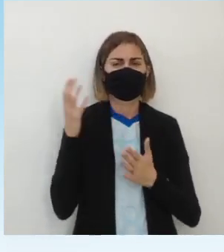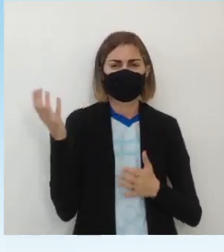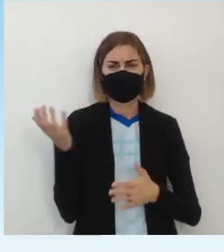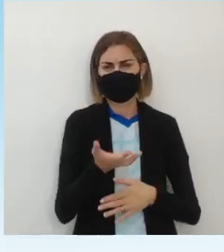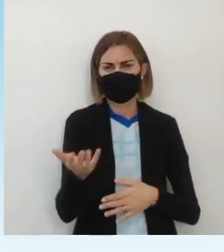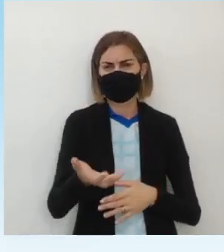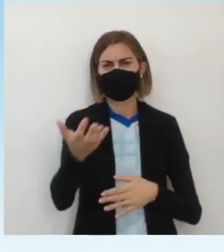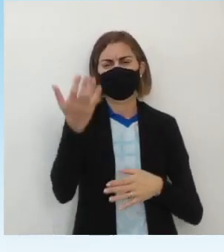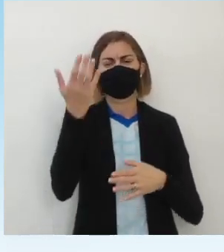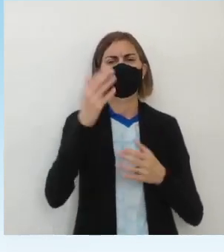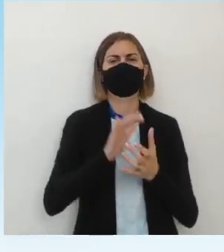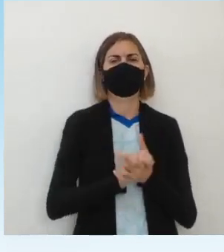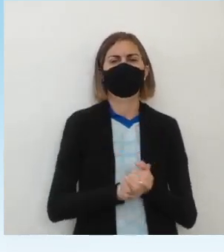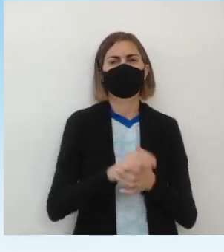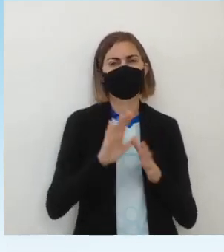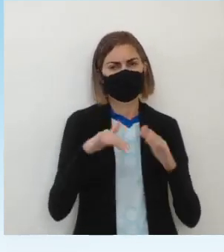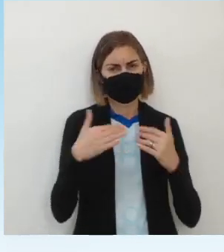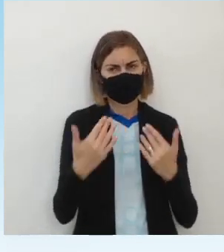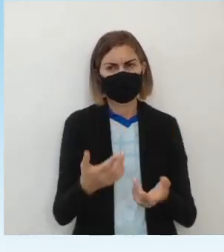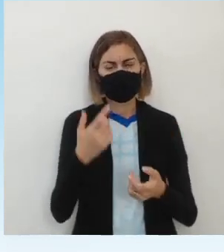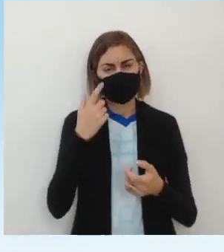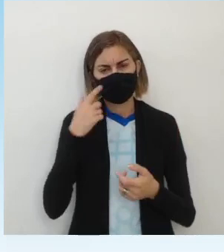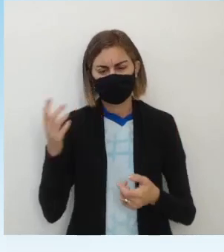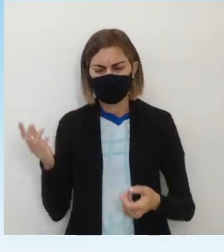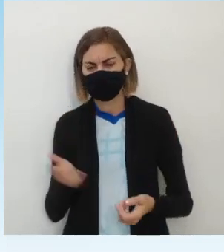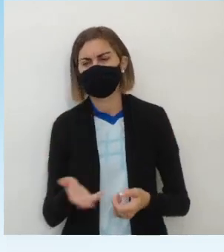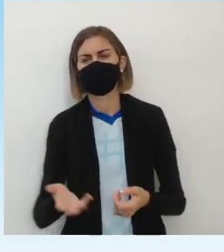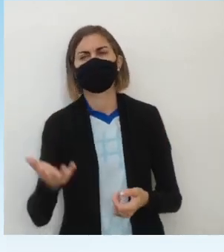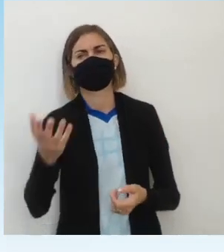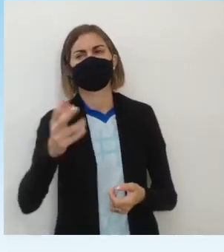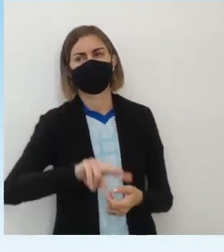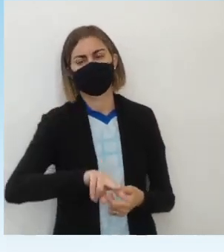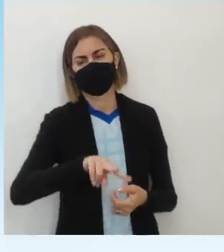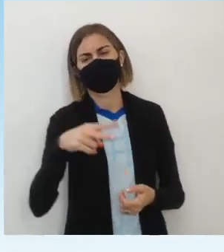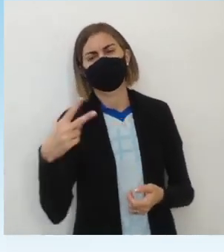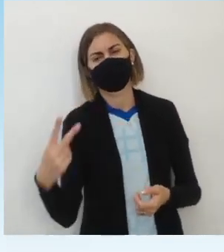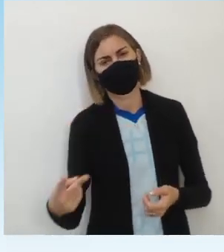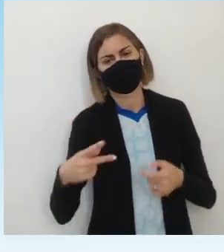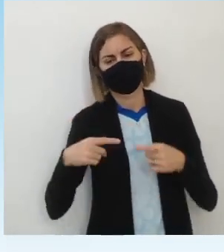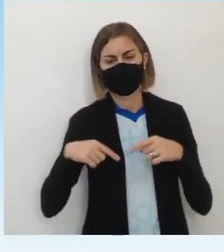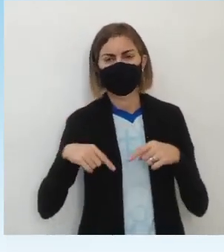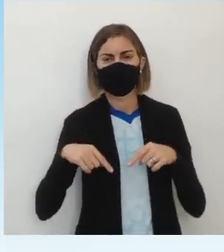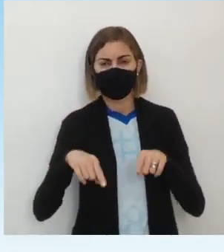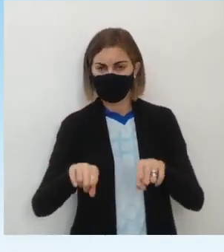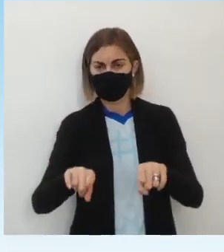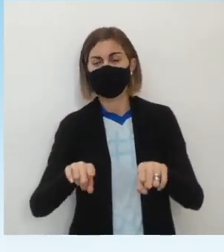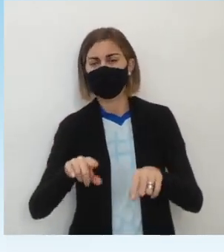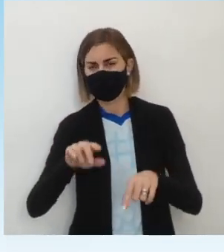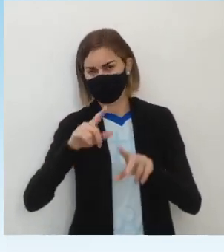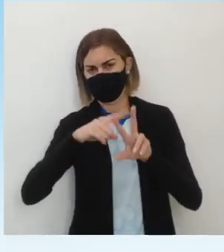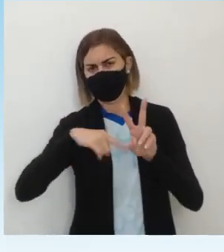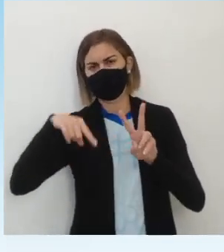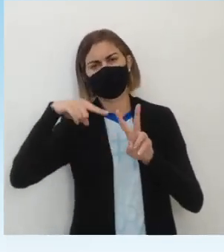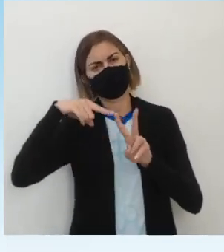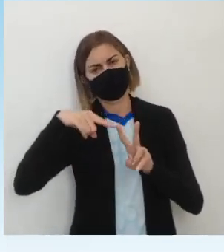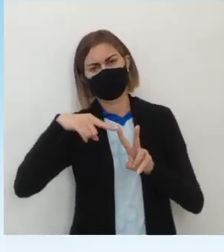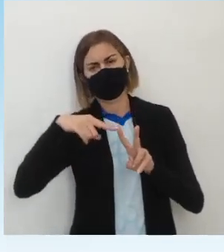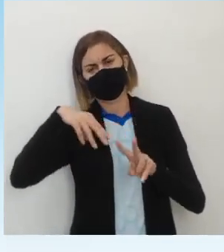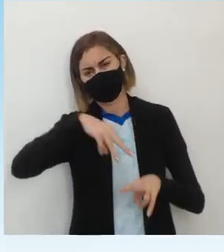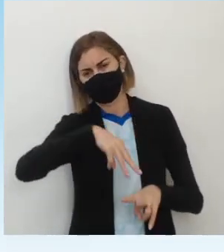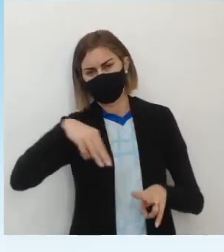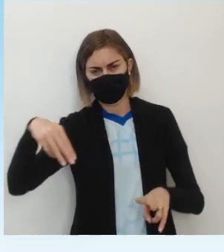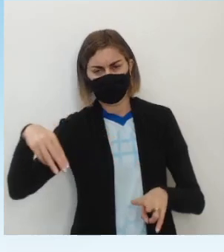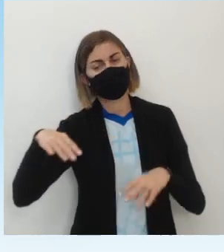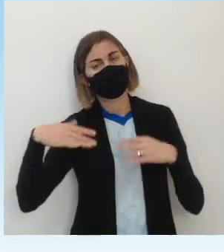para sair do balão. Então, como velocidade é inversamente proporcional à raiz quadrada das massas